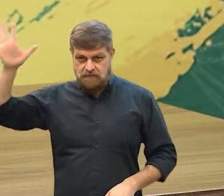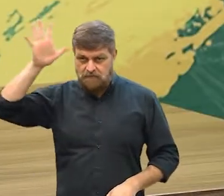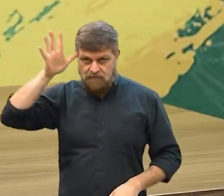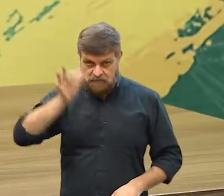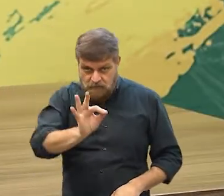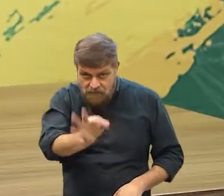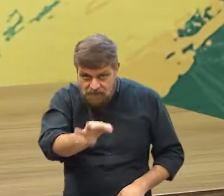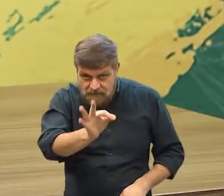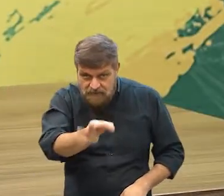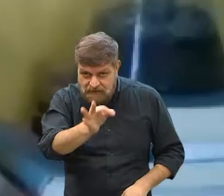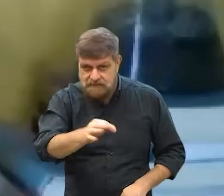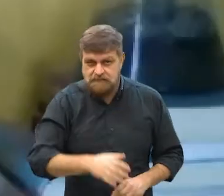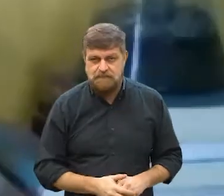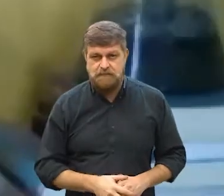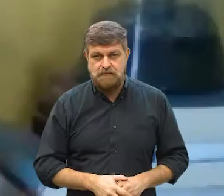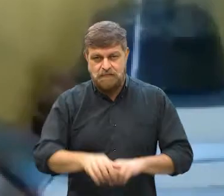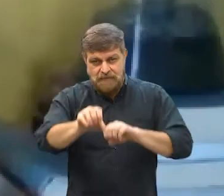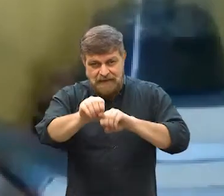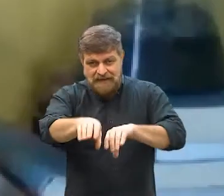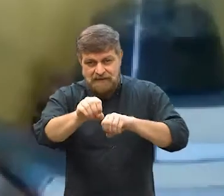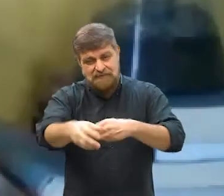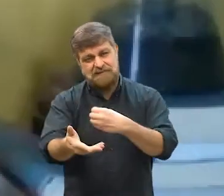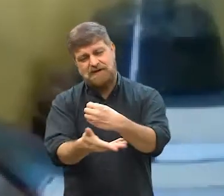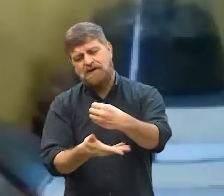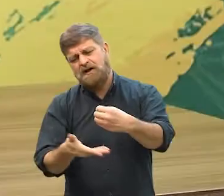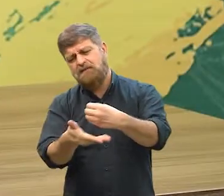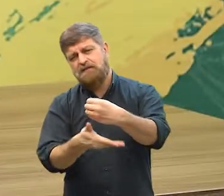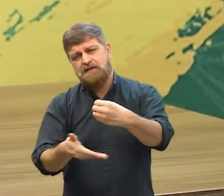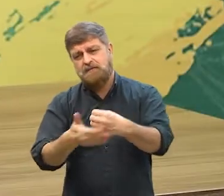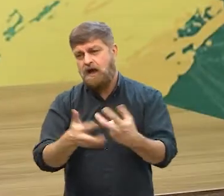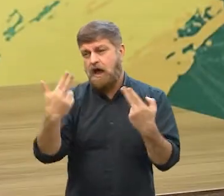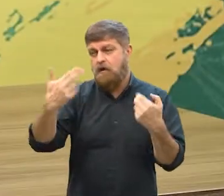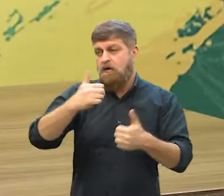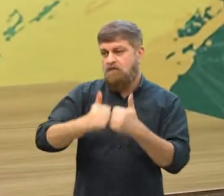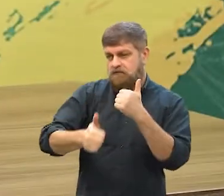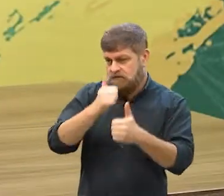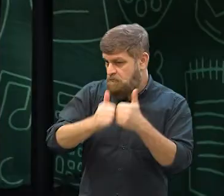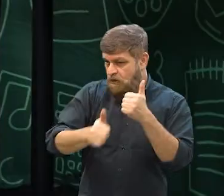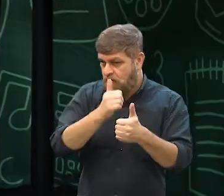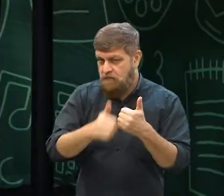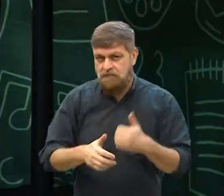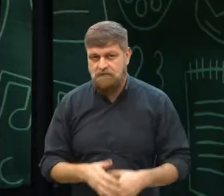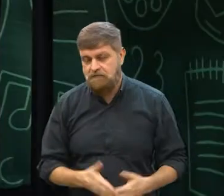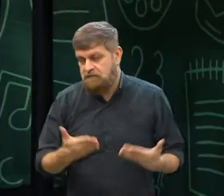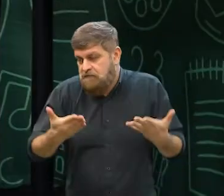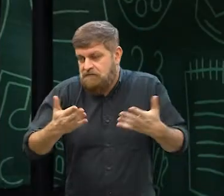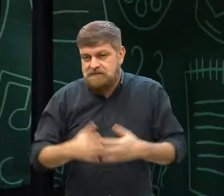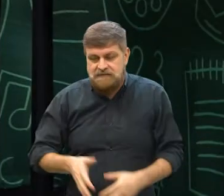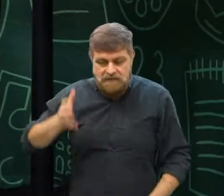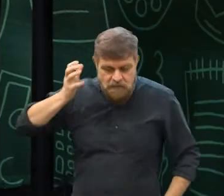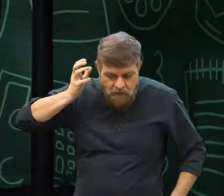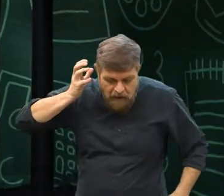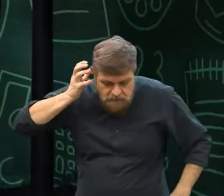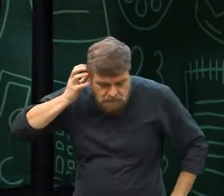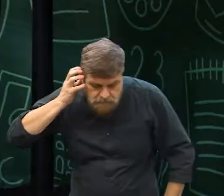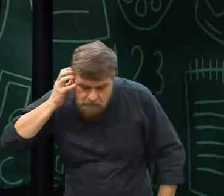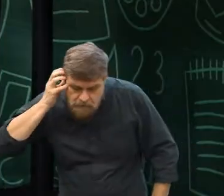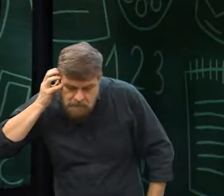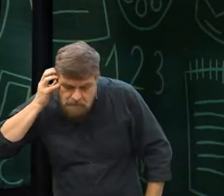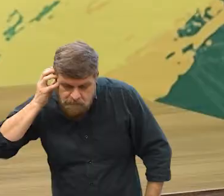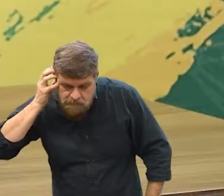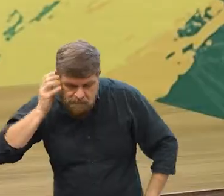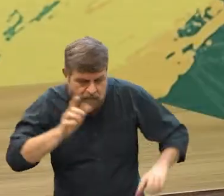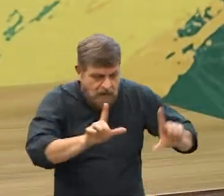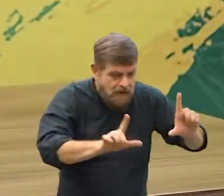feira então a gente vai para a educação isso é fundamental então igual o jogo de futebol em jogo já vão se você ouve no rádio